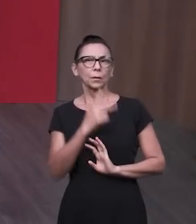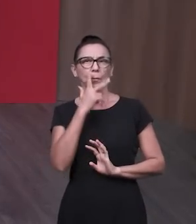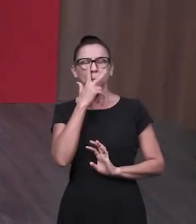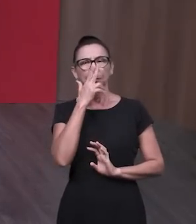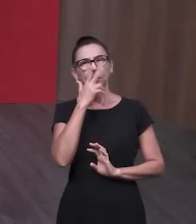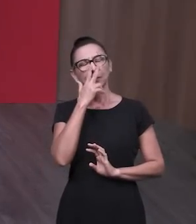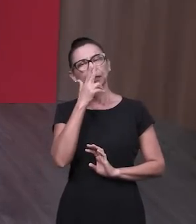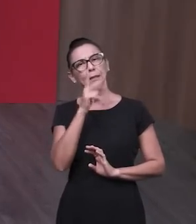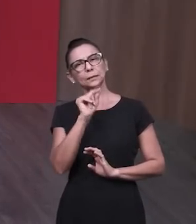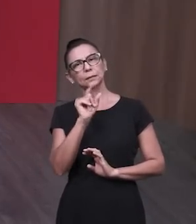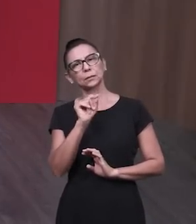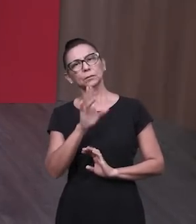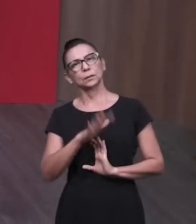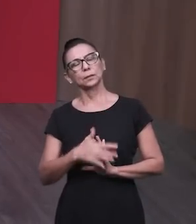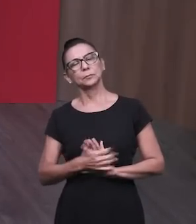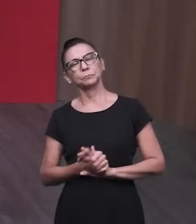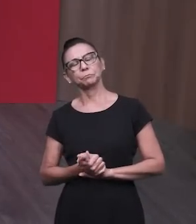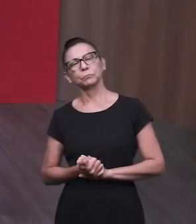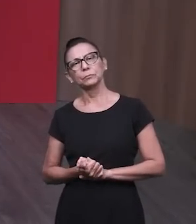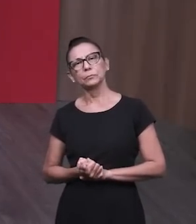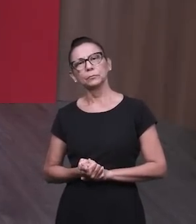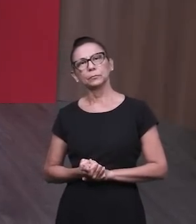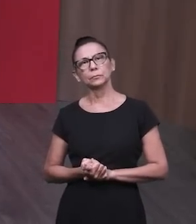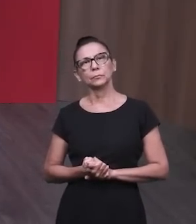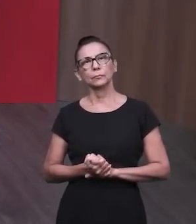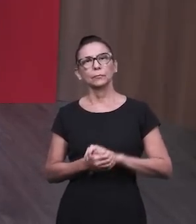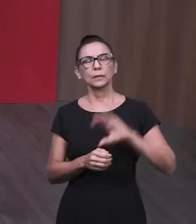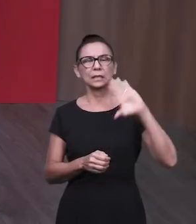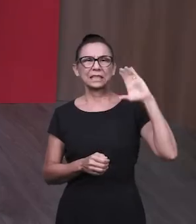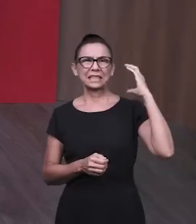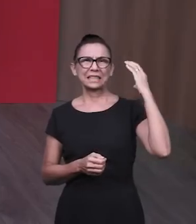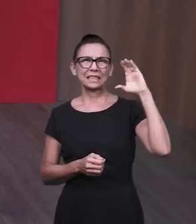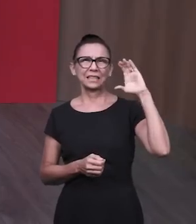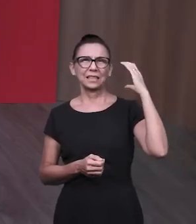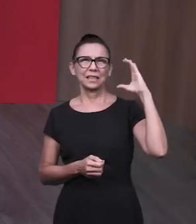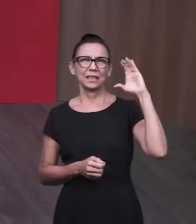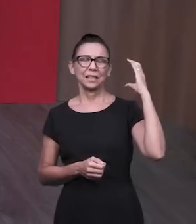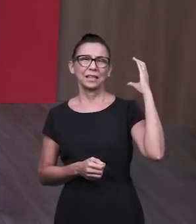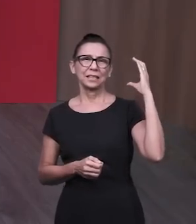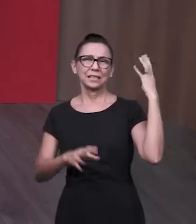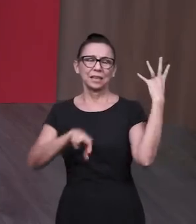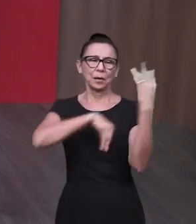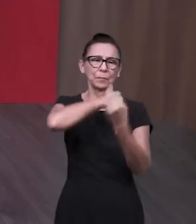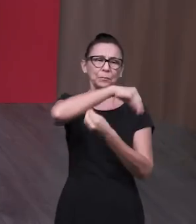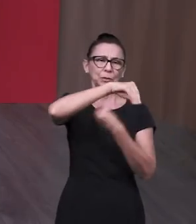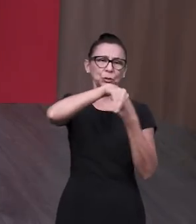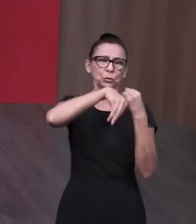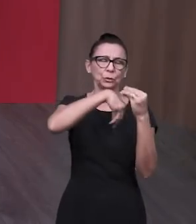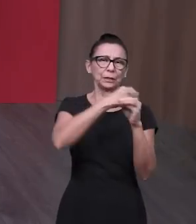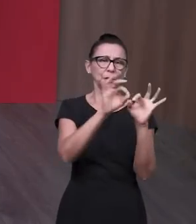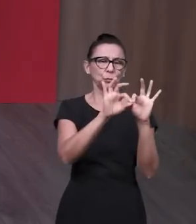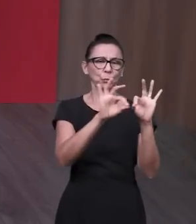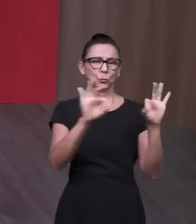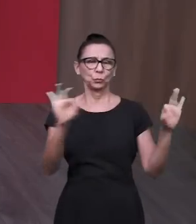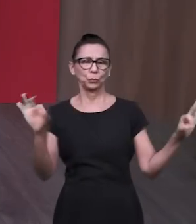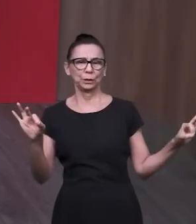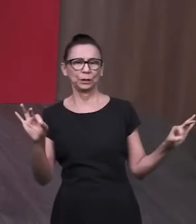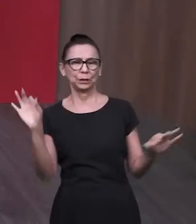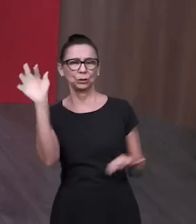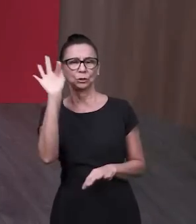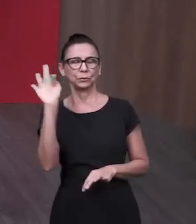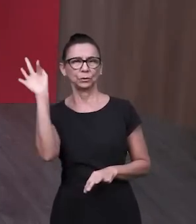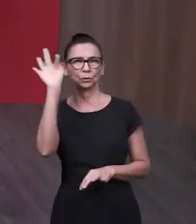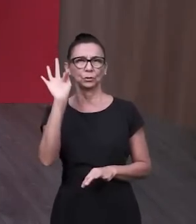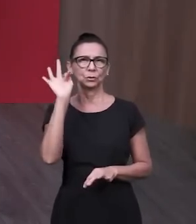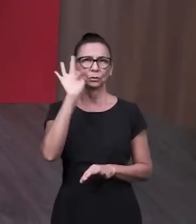parece ser aquilo que é apresentado como ciência, e até tem a ciência, mas misturado com linhas filosóficas,